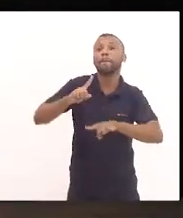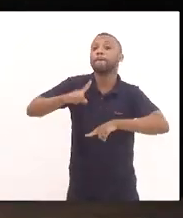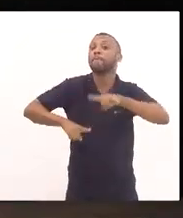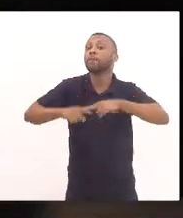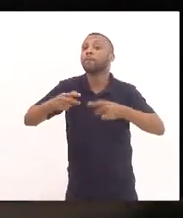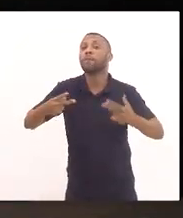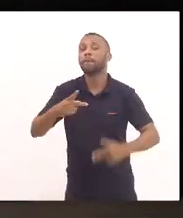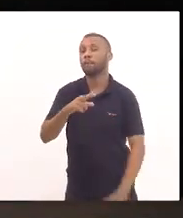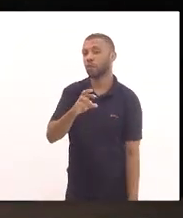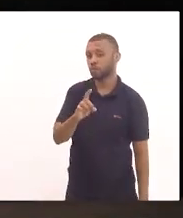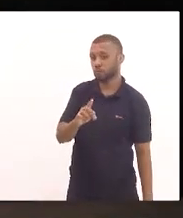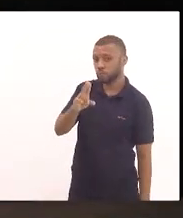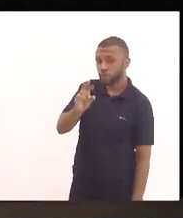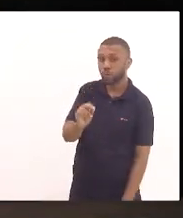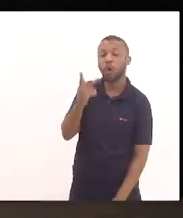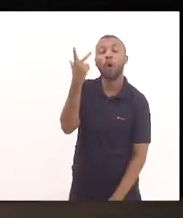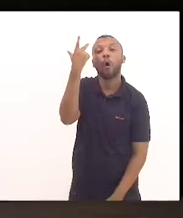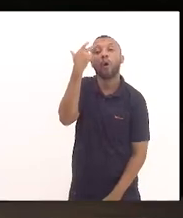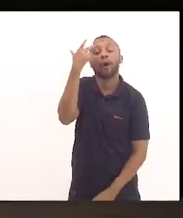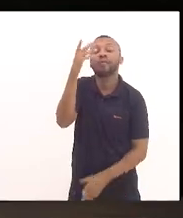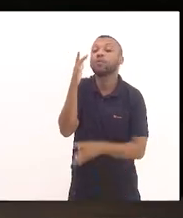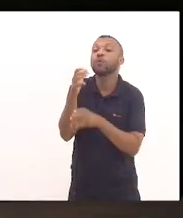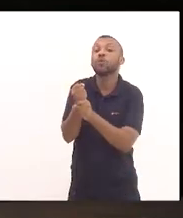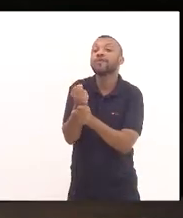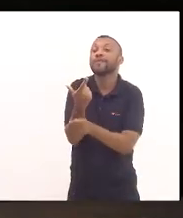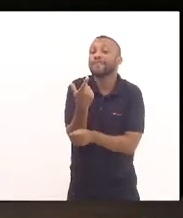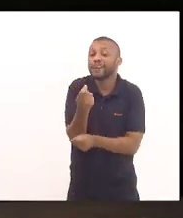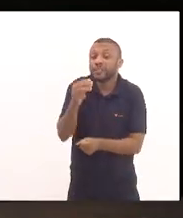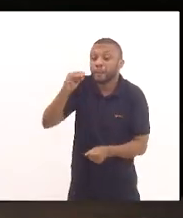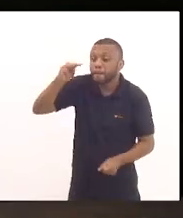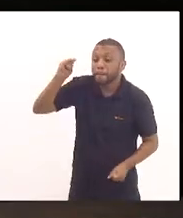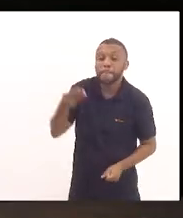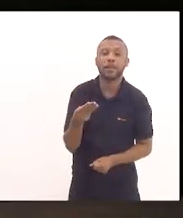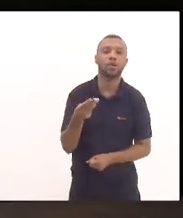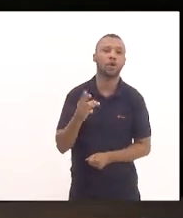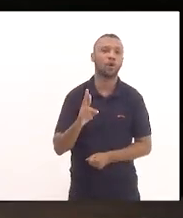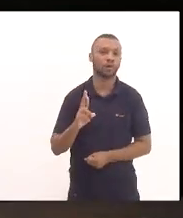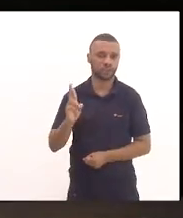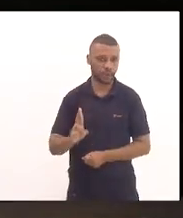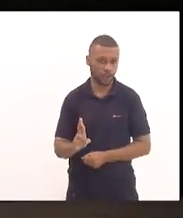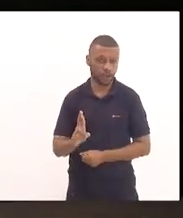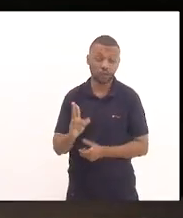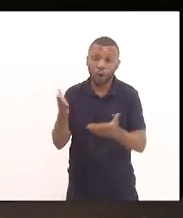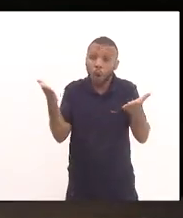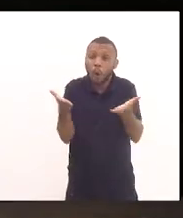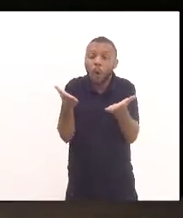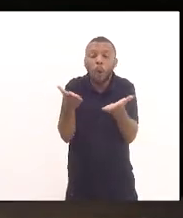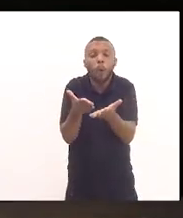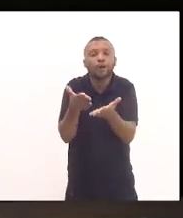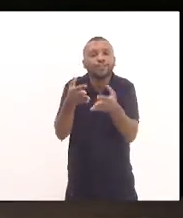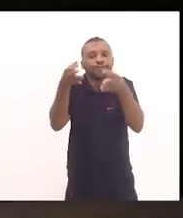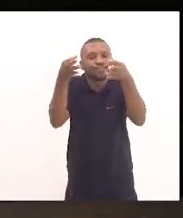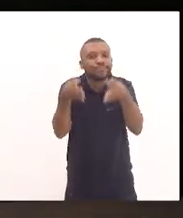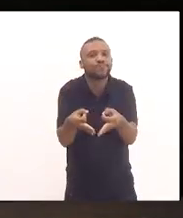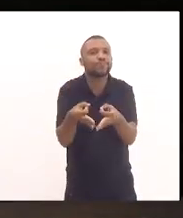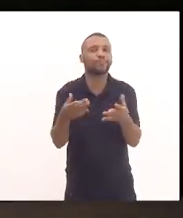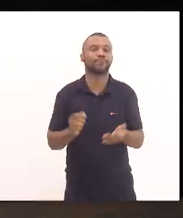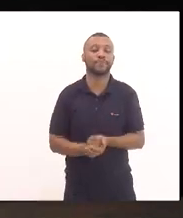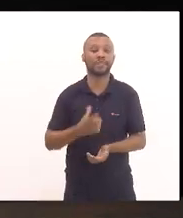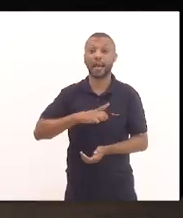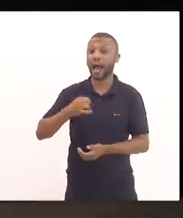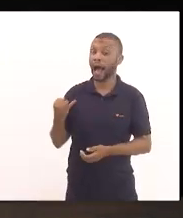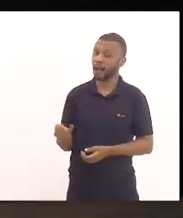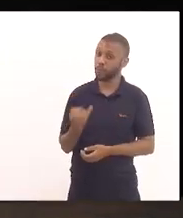do Rio de Janeiro. 20 milhões. Isso concretamente hoje. E a importância